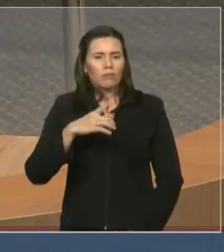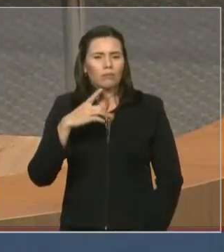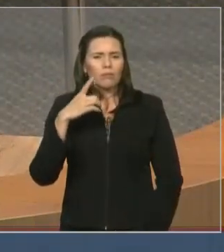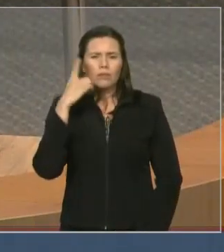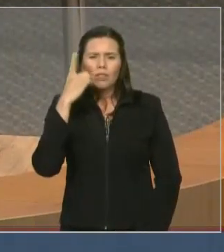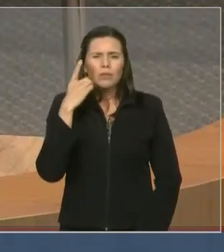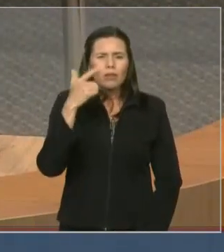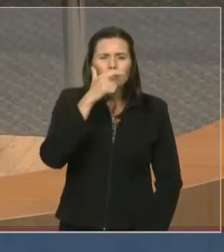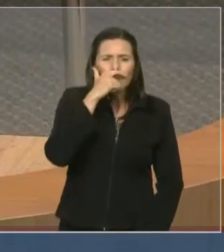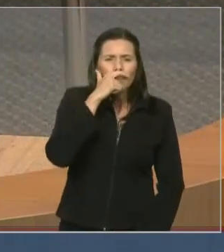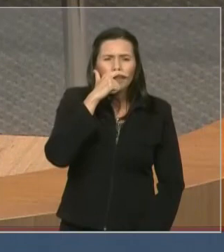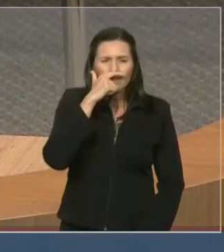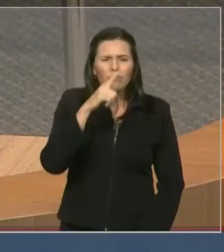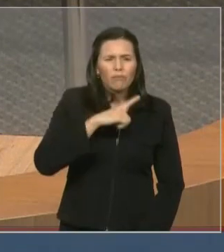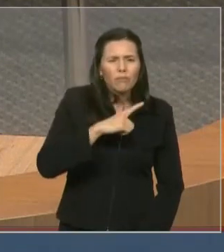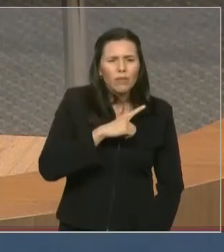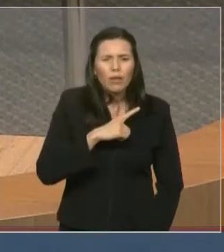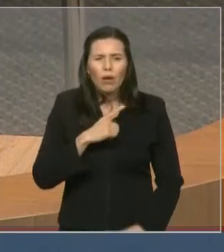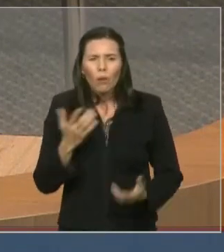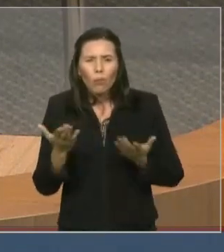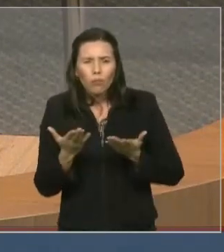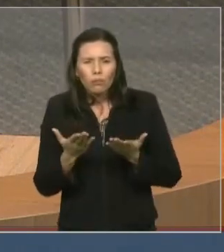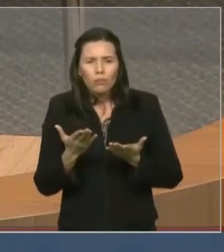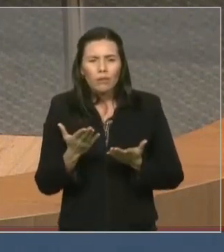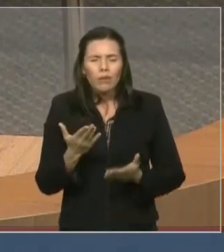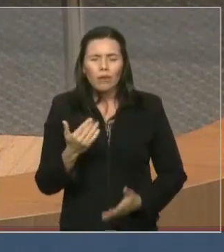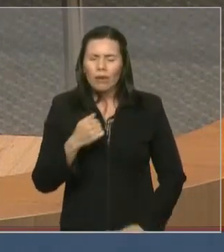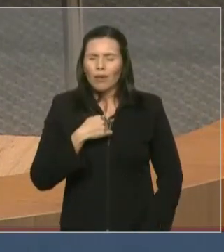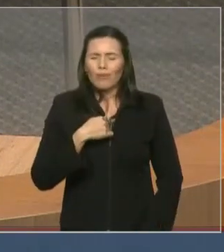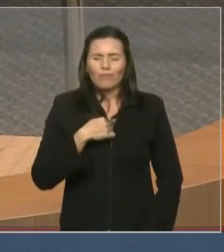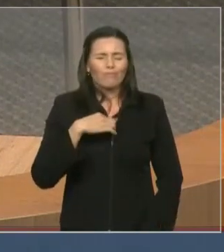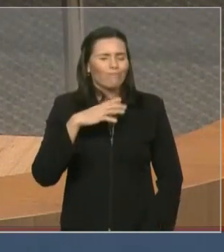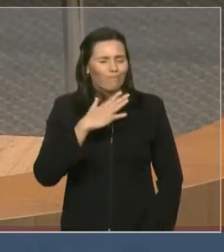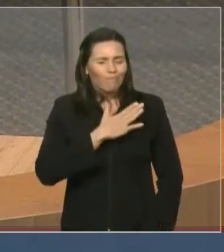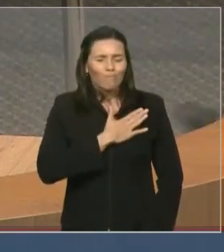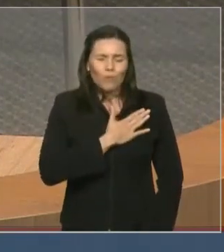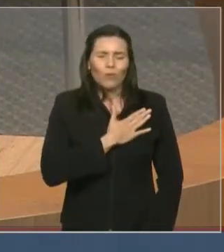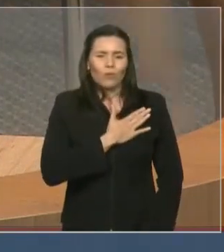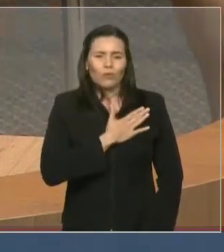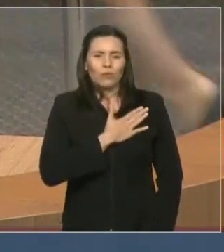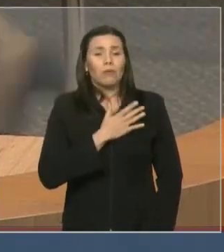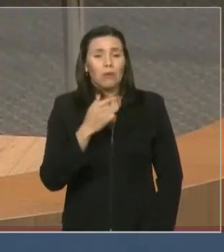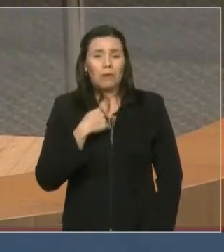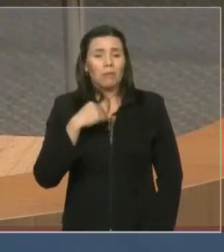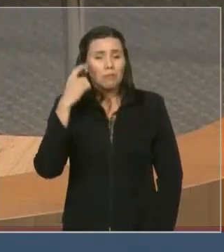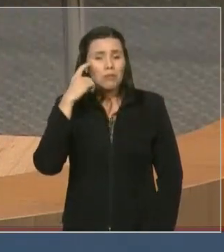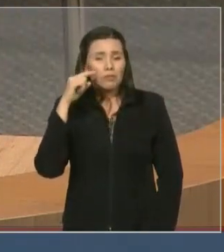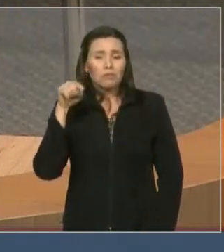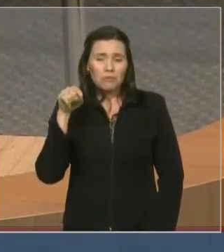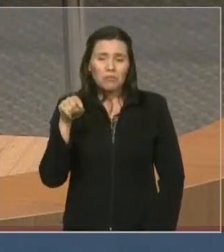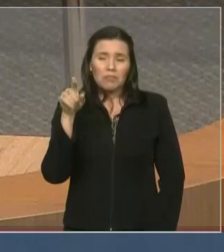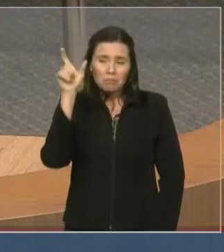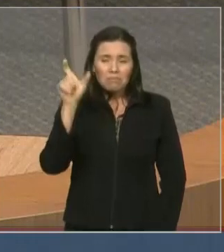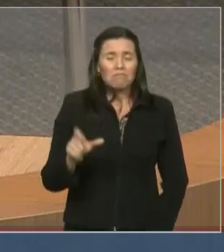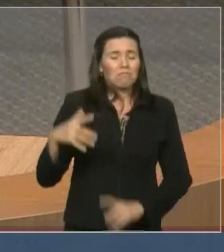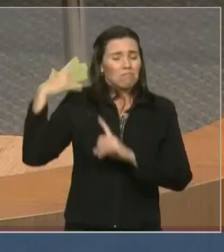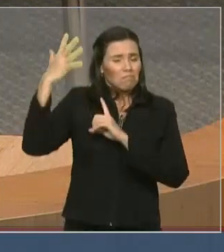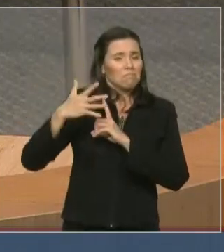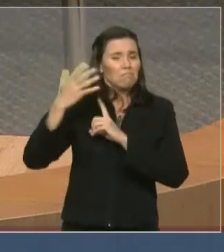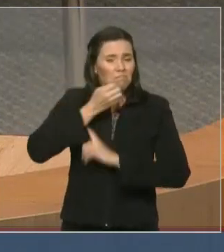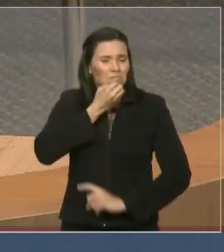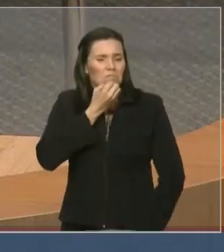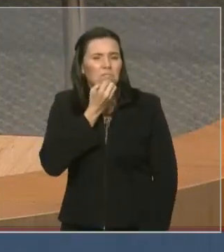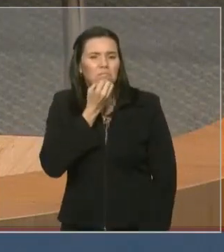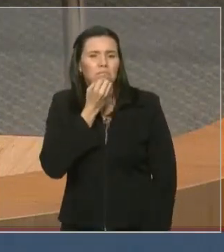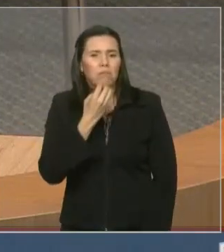aqui? César Pires. César Pires, para mim, é dos poucos bons tribunos que tem no Brasil, do